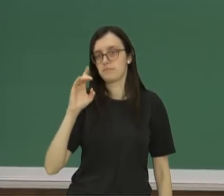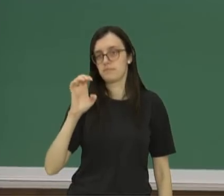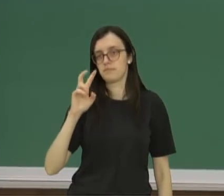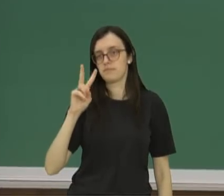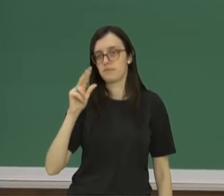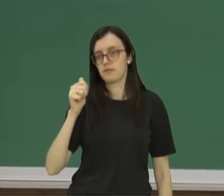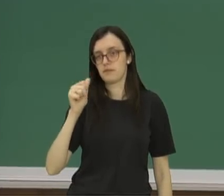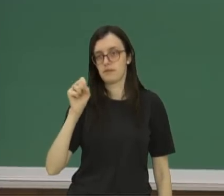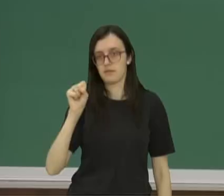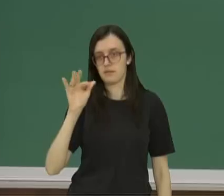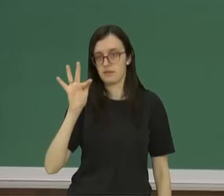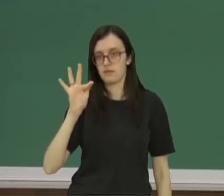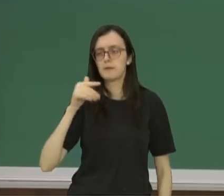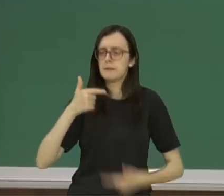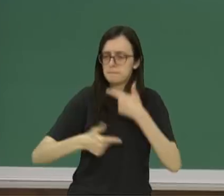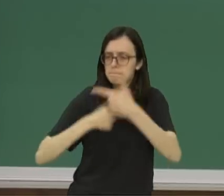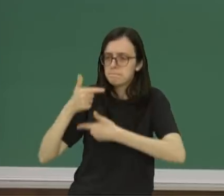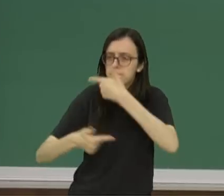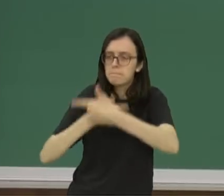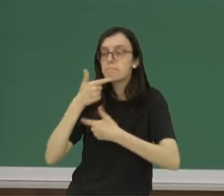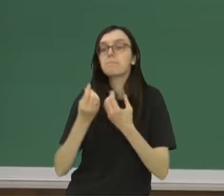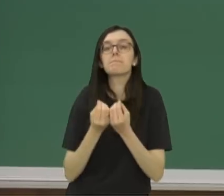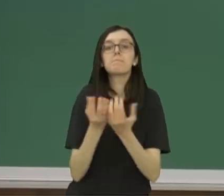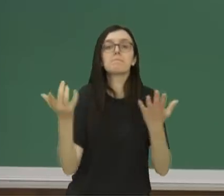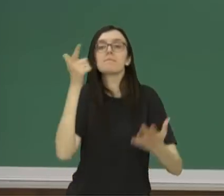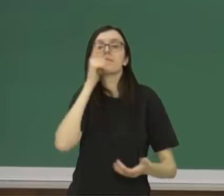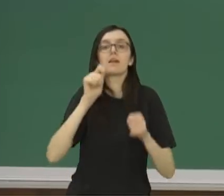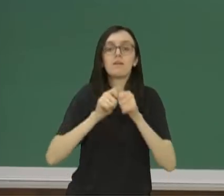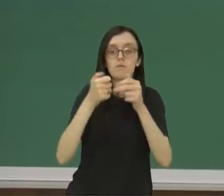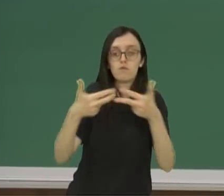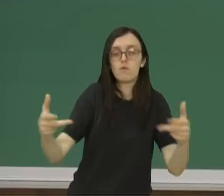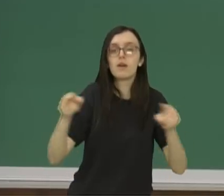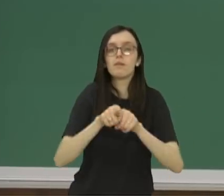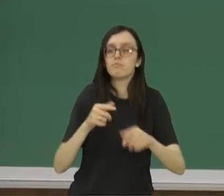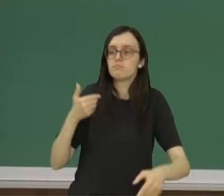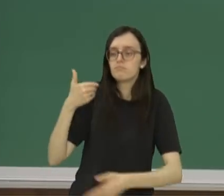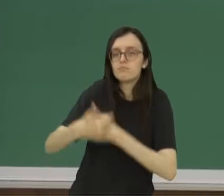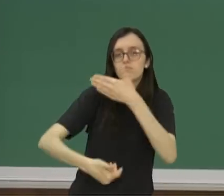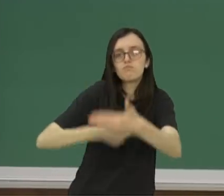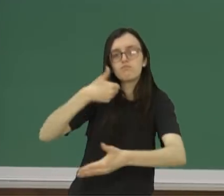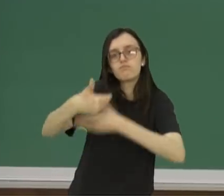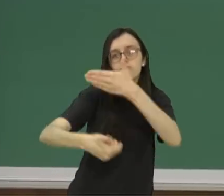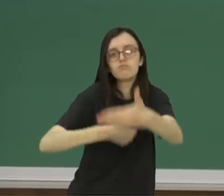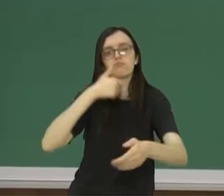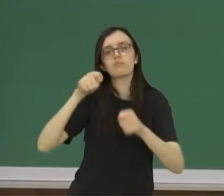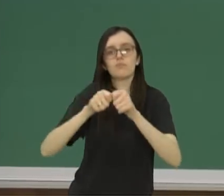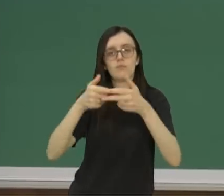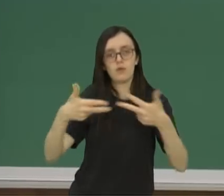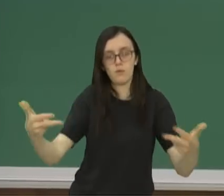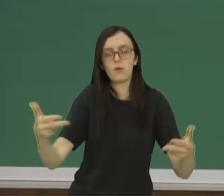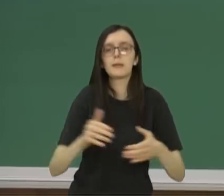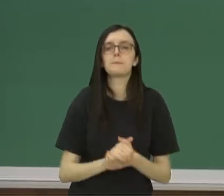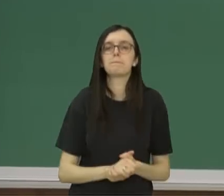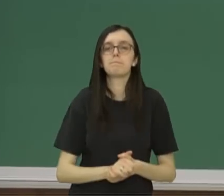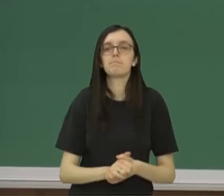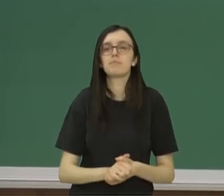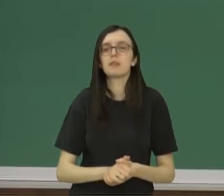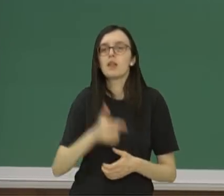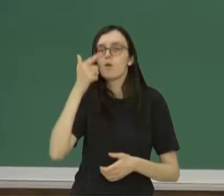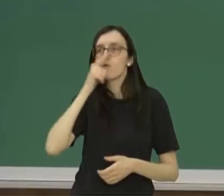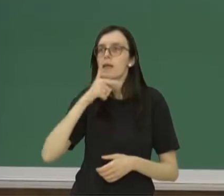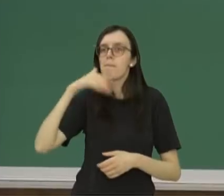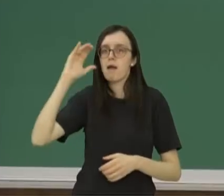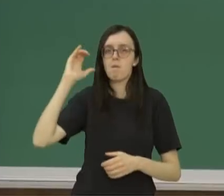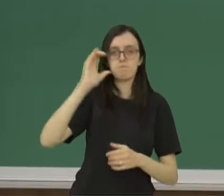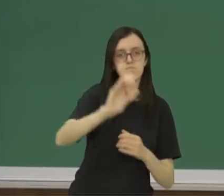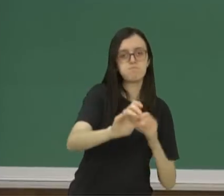atua propondo atividades ali e também desenvolvendo atividades. Então, ela atrai investimentos